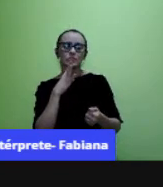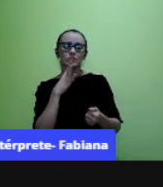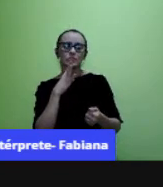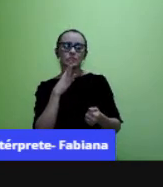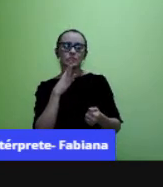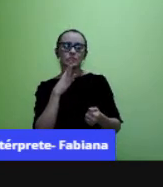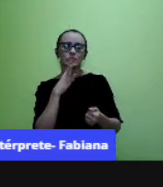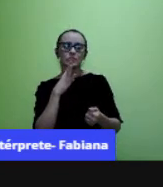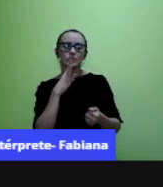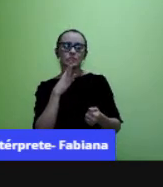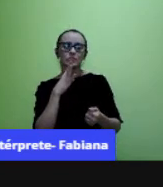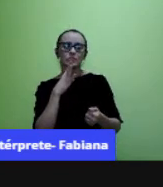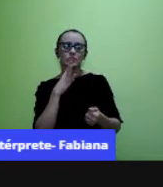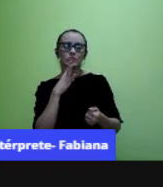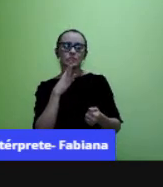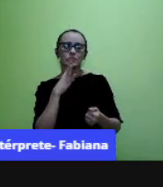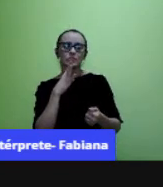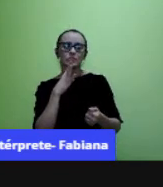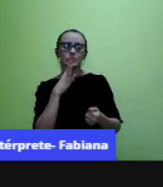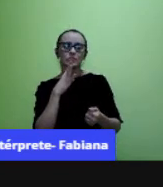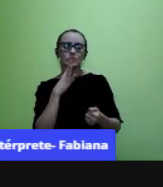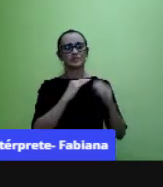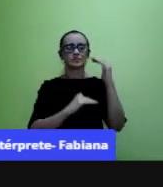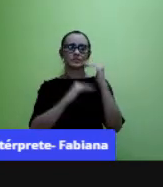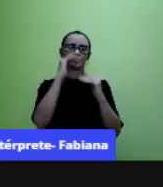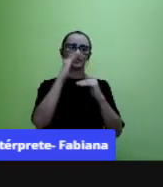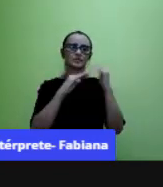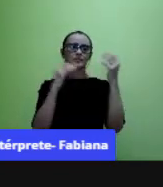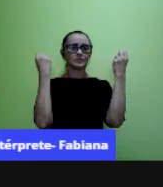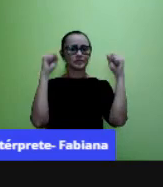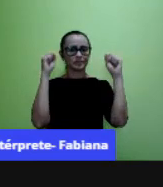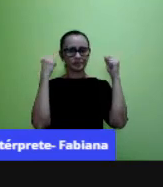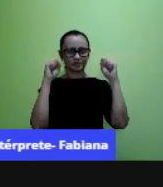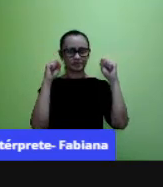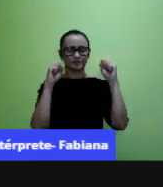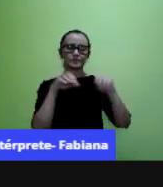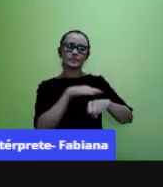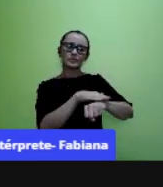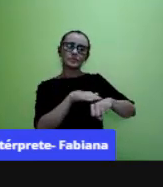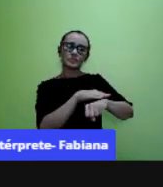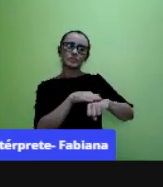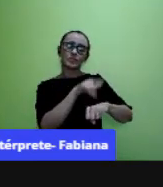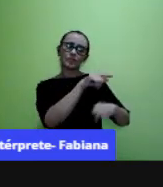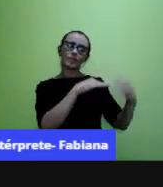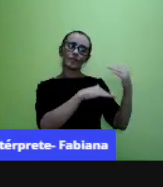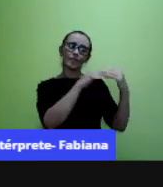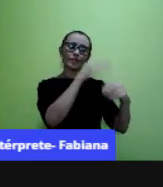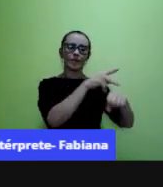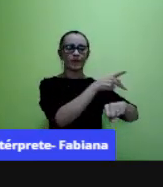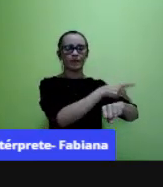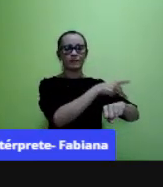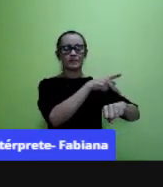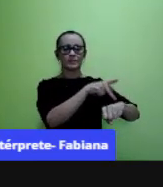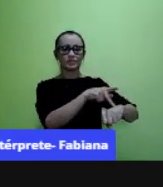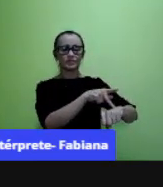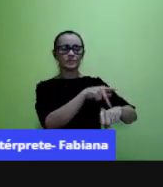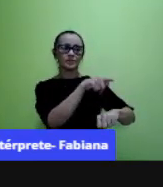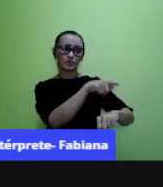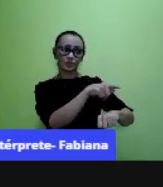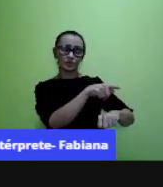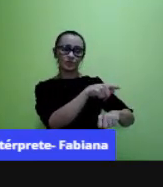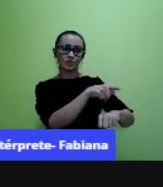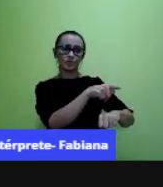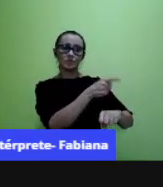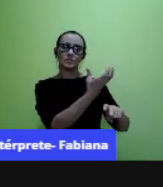criança, somos nós, professores de educação física. Se você conversar com um pedagogo, você vai perguntar, sua disciplina é importante? Ele vai